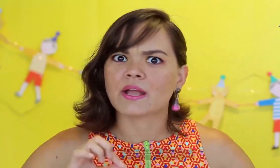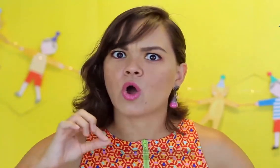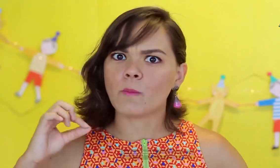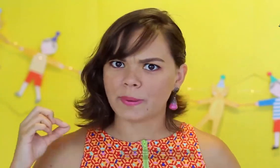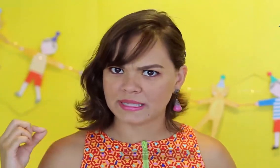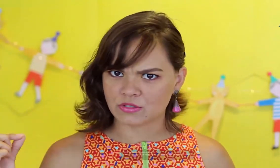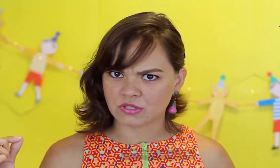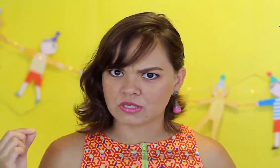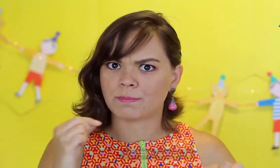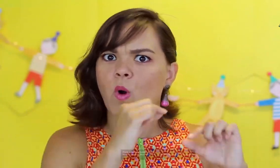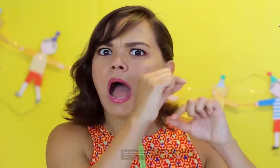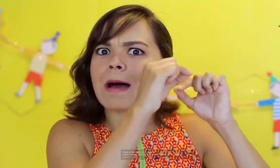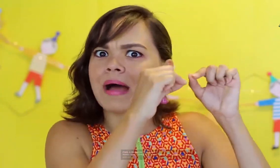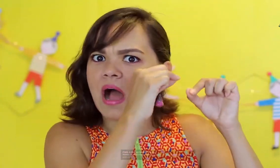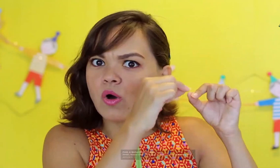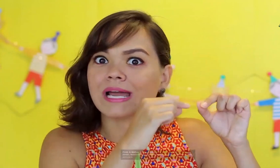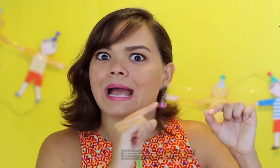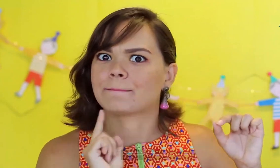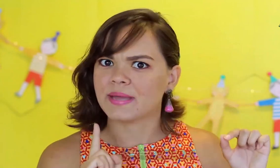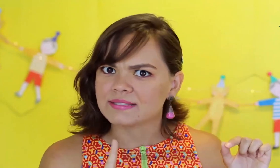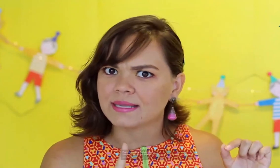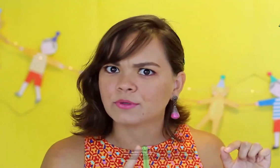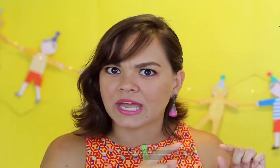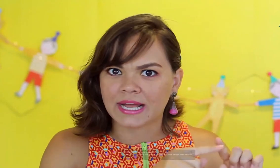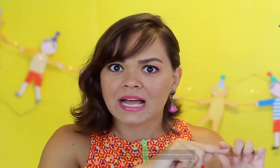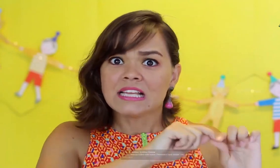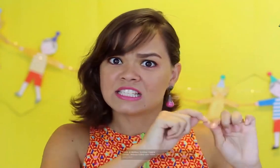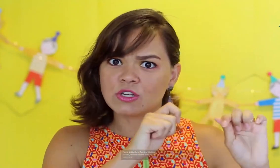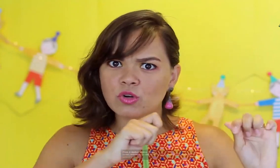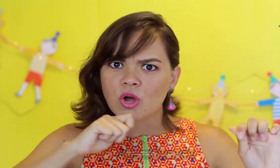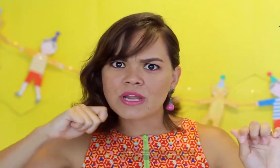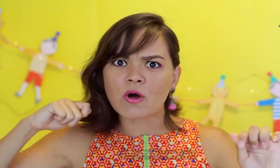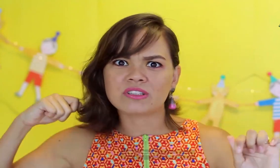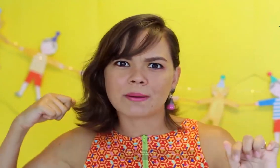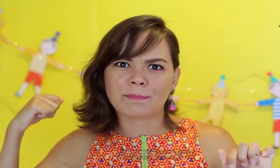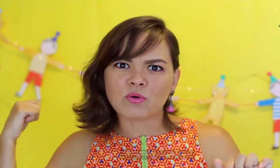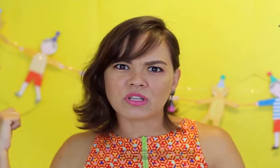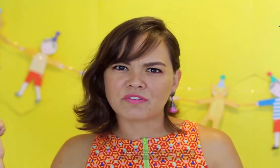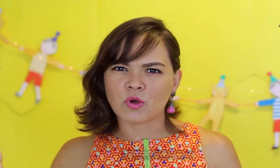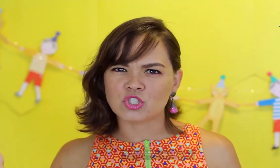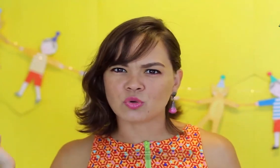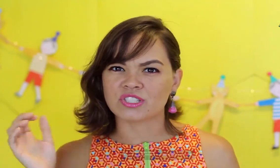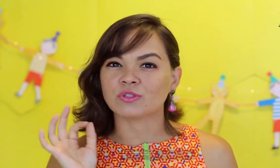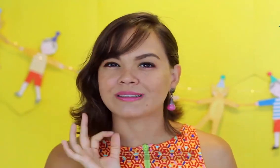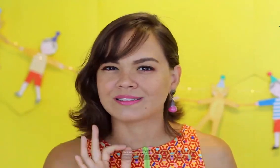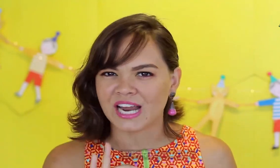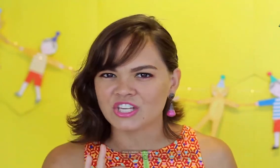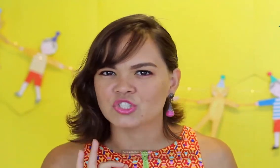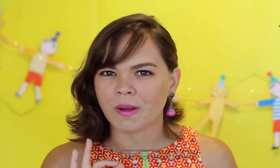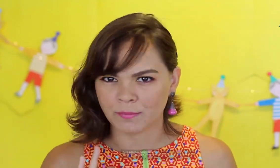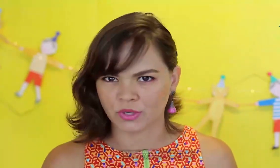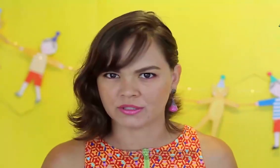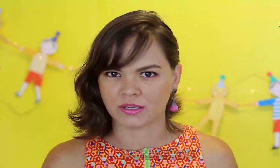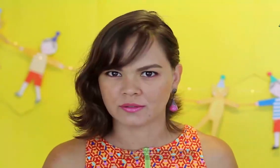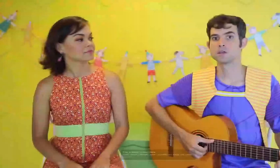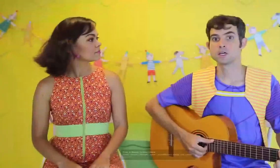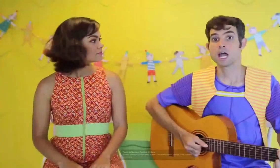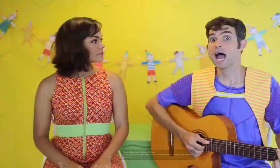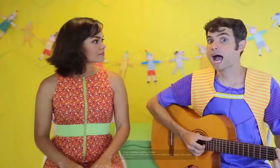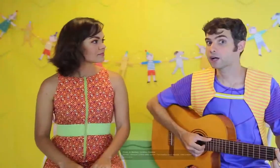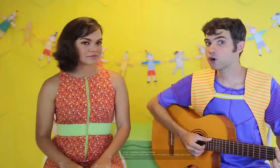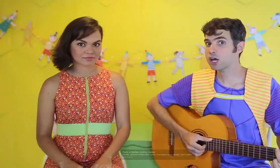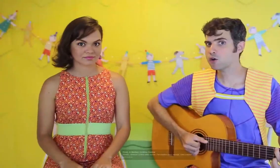assado, pegou um pedaço de cipó, amarrou na cabeça da boneca, segurou na outra ponta e ficou escondido atrás de uma